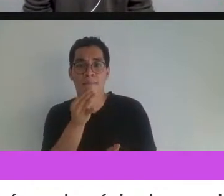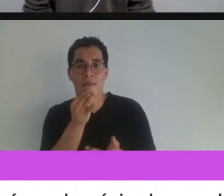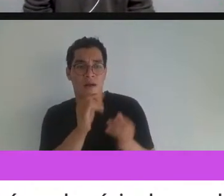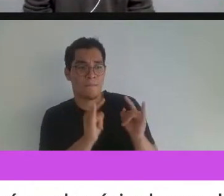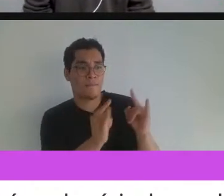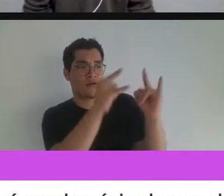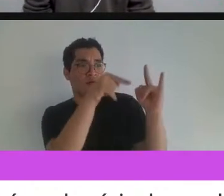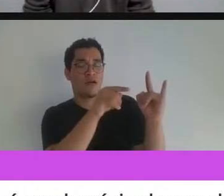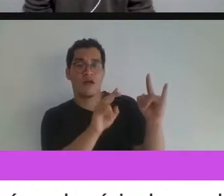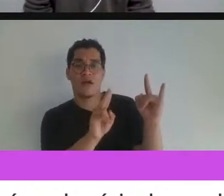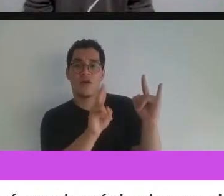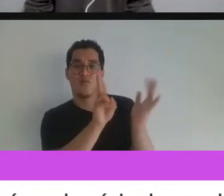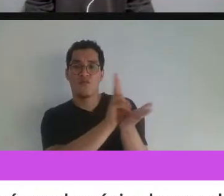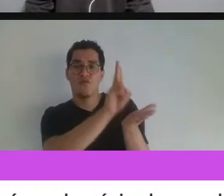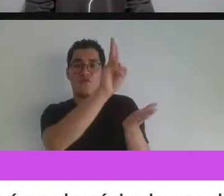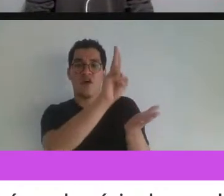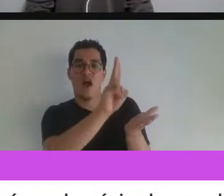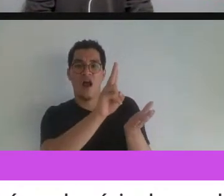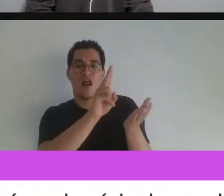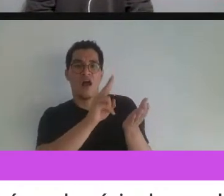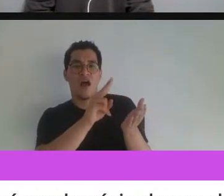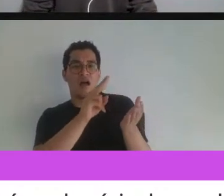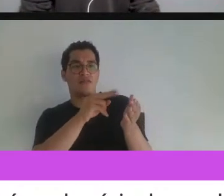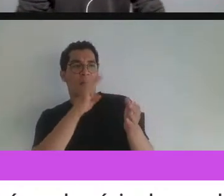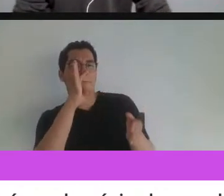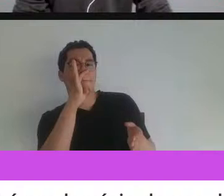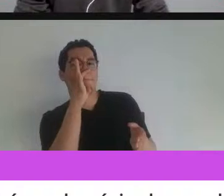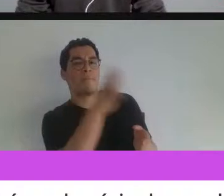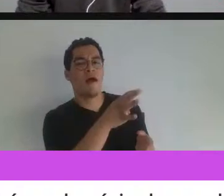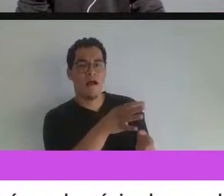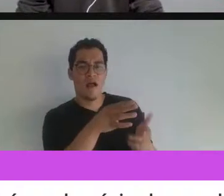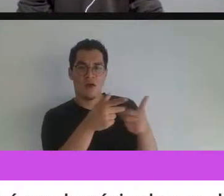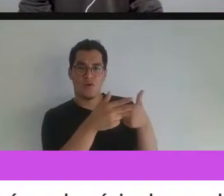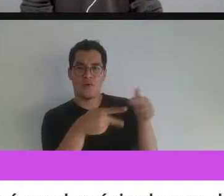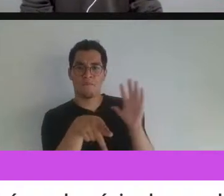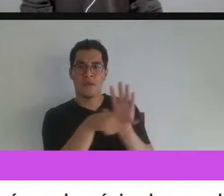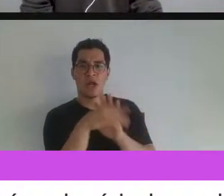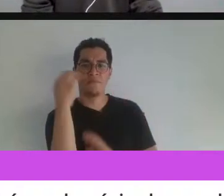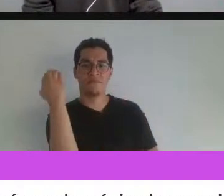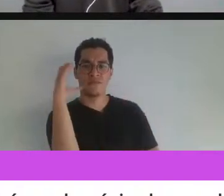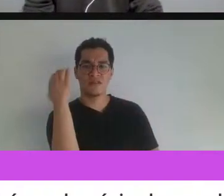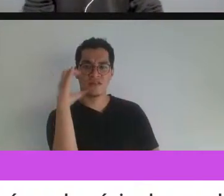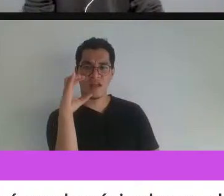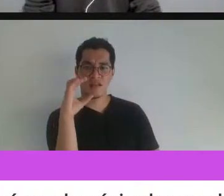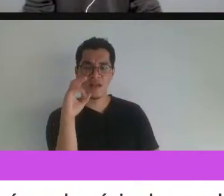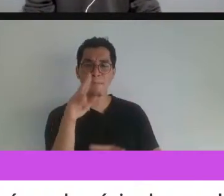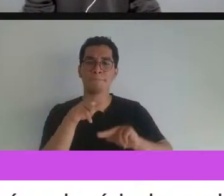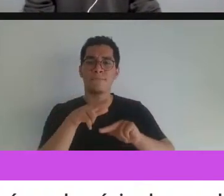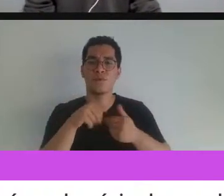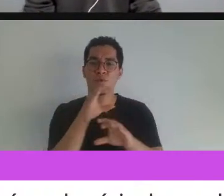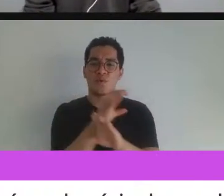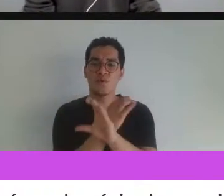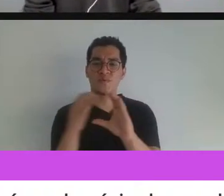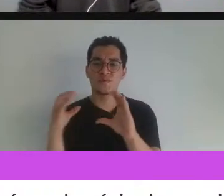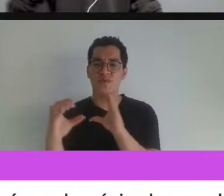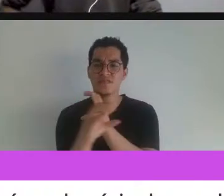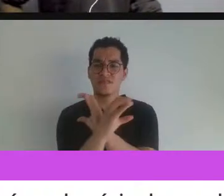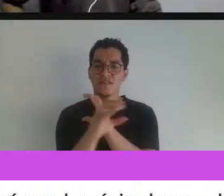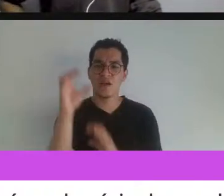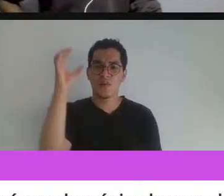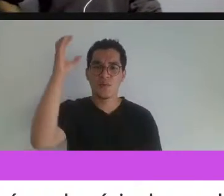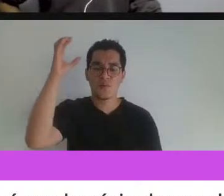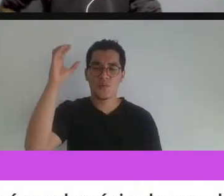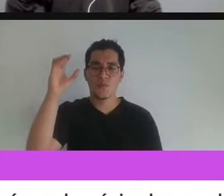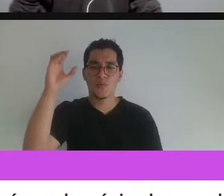um todo, e ações como essa, né, que a gente tem feito por meio de um ciclo de palestras como esse, né,